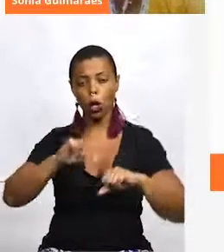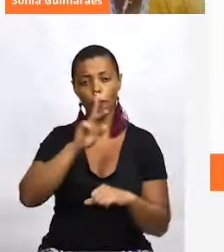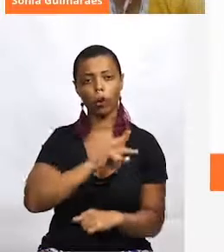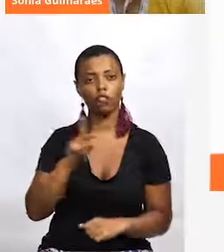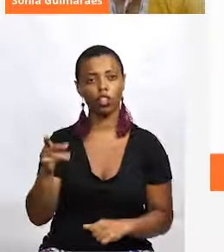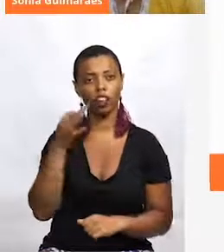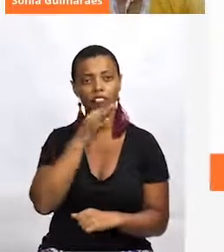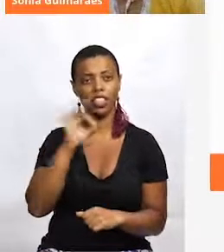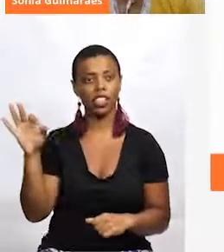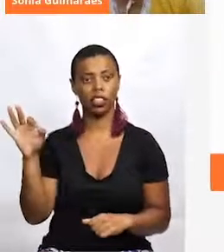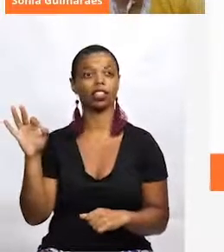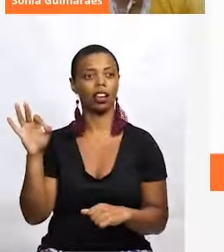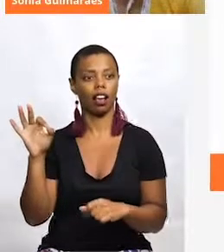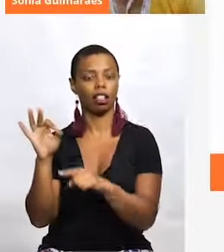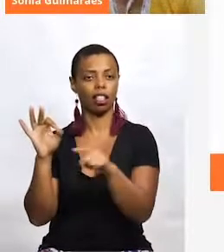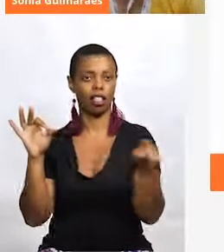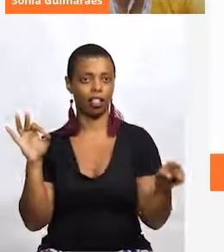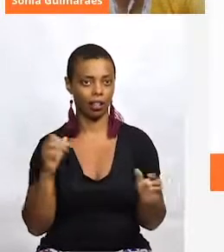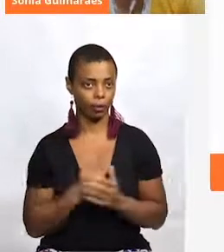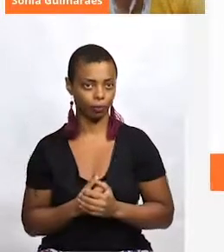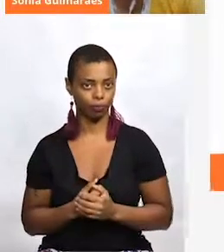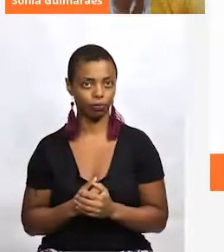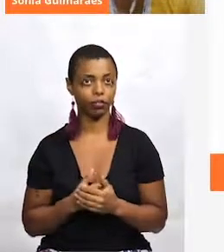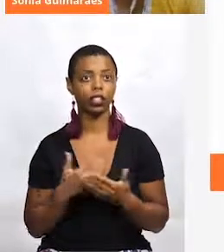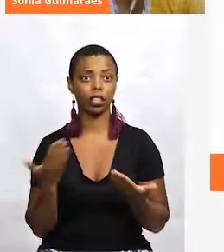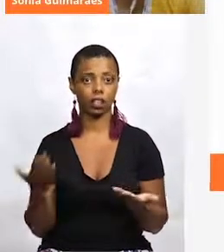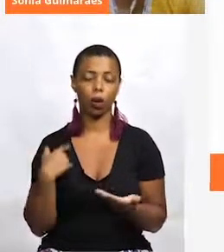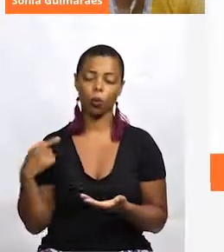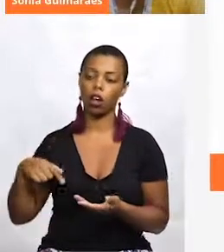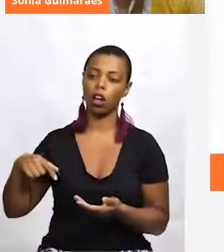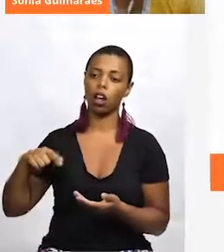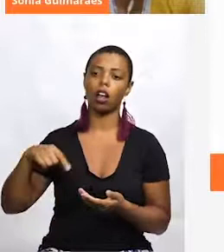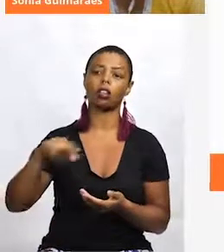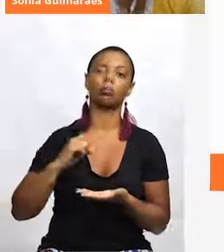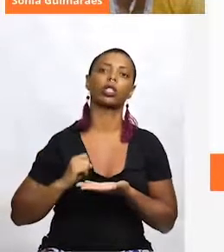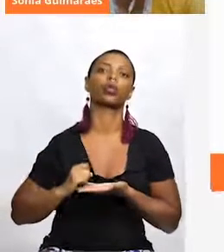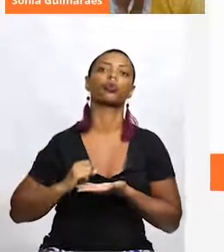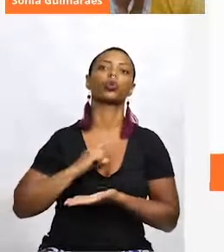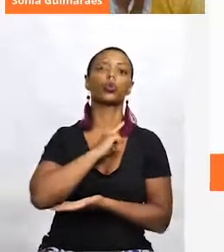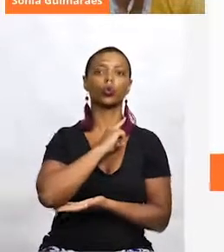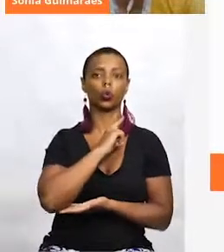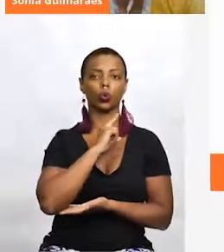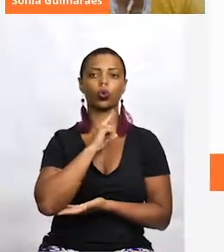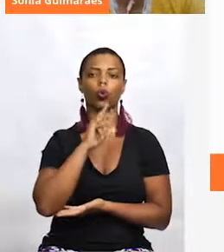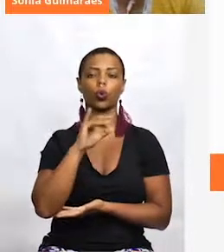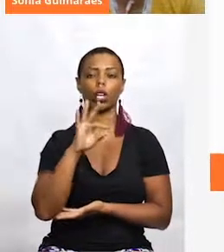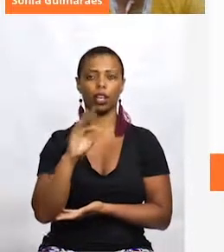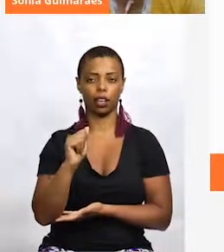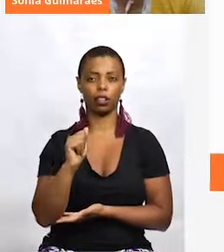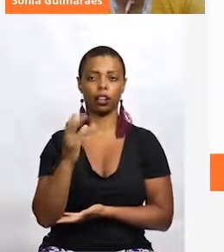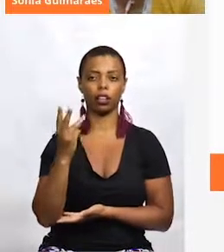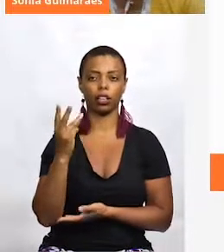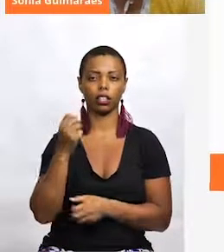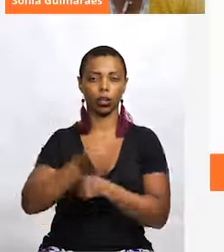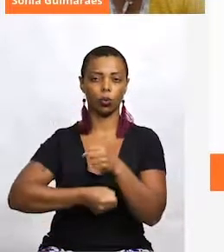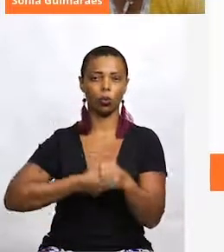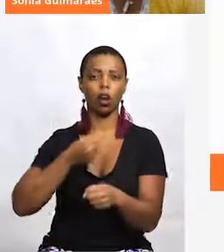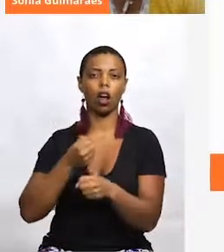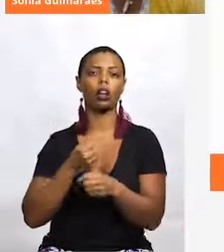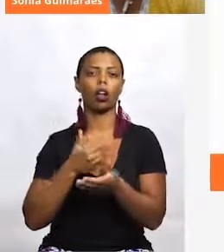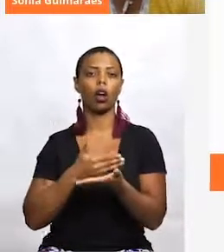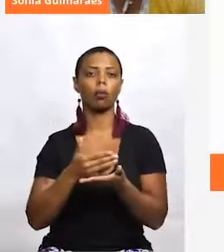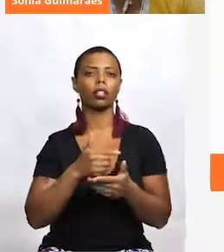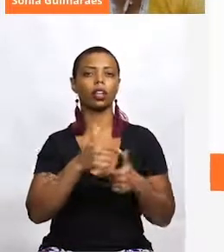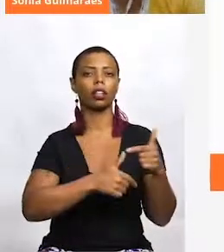já tinham tido. Portanto, eu fui expulsa do ITA nesse meu terceiro ano e fui trabalhar na divisão